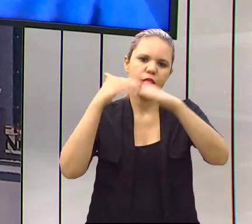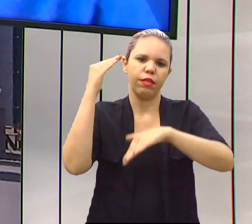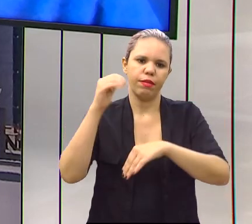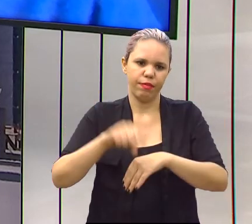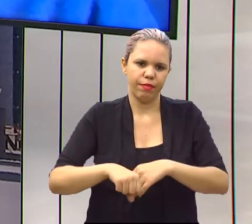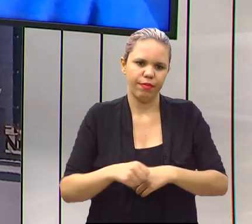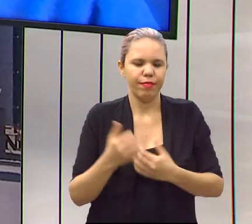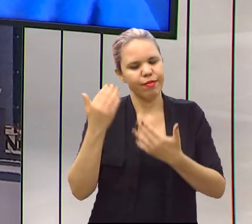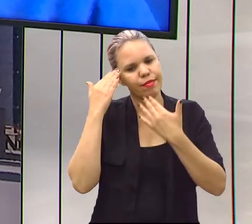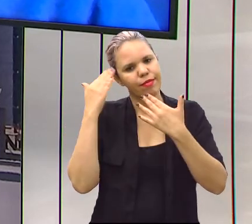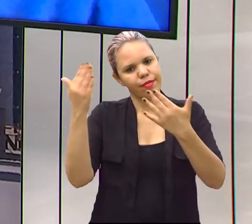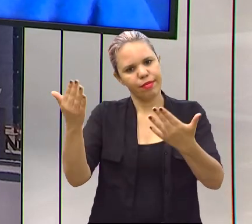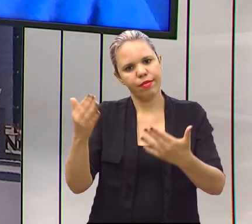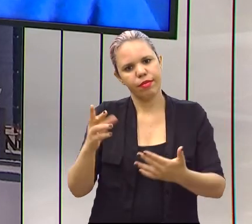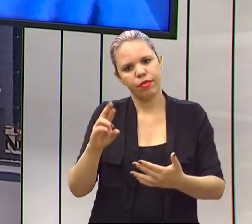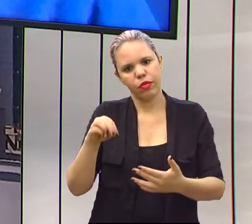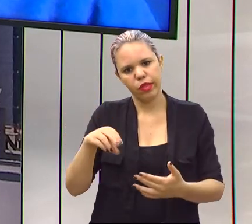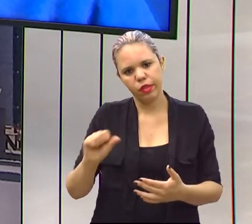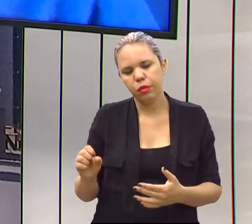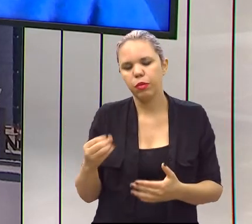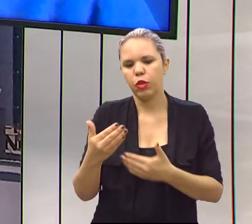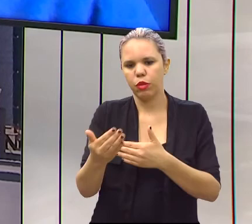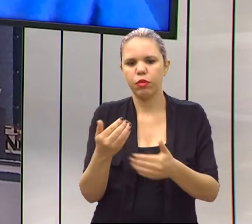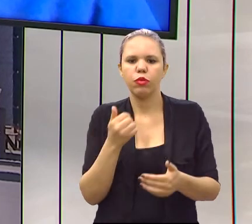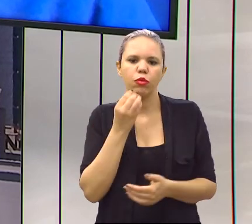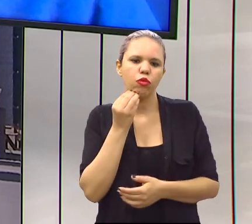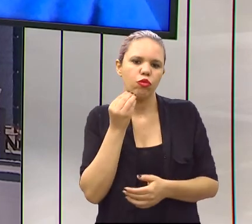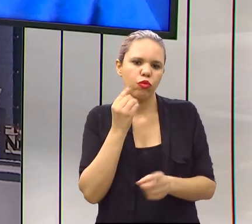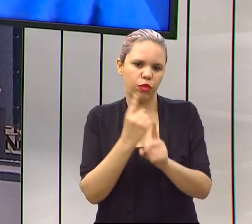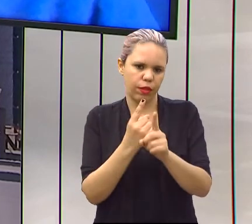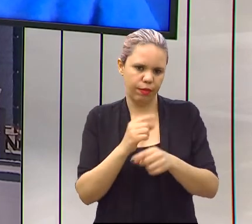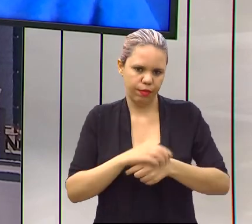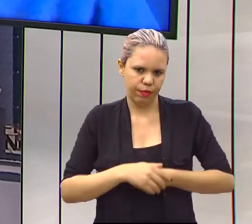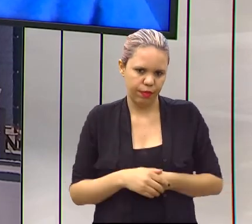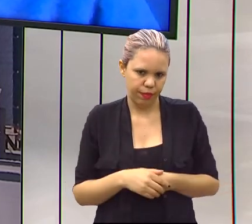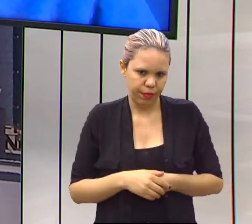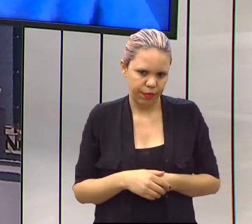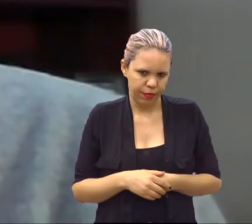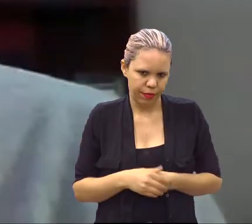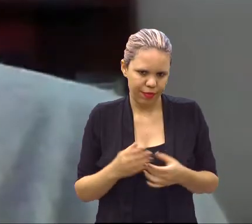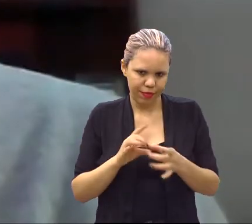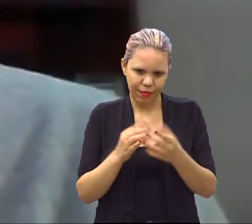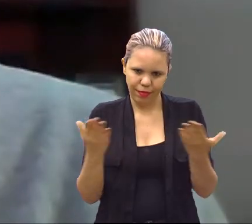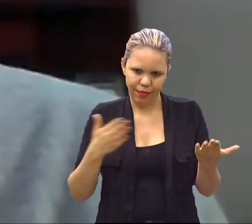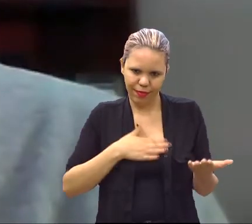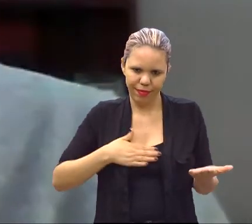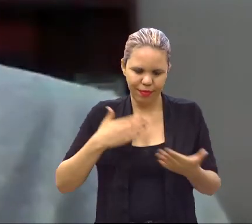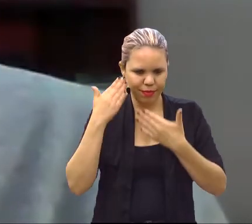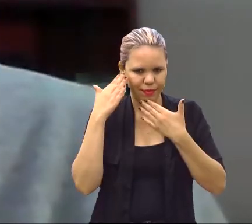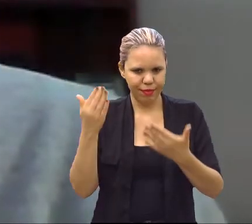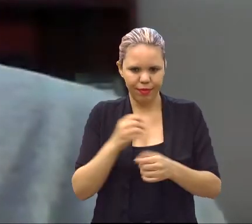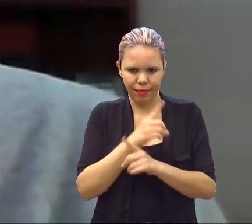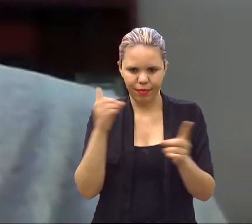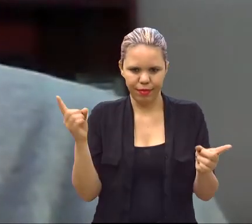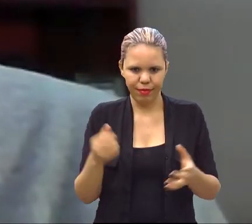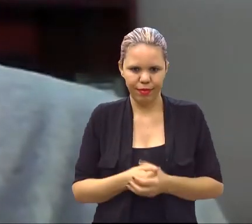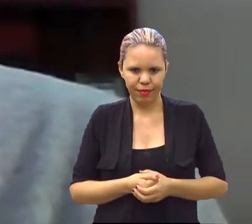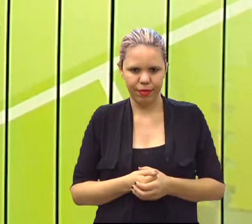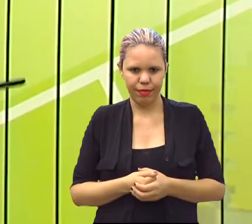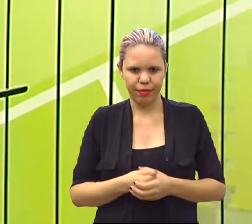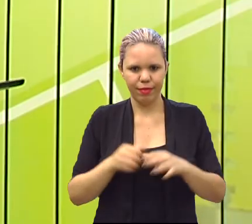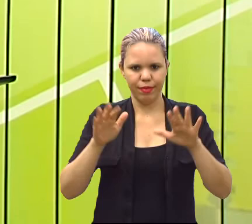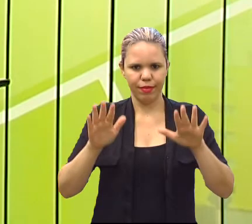avançamos um pouco. Obrigada, Rômulo, e até uma próxima oportunidade. Fico à disposição. Prazer. Obrigado. Bom dia.